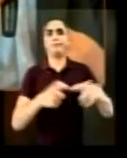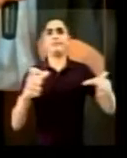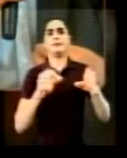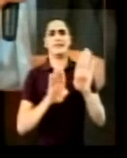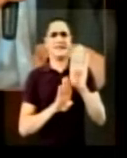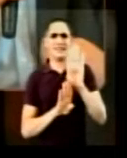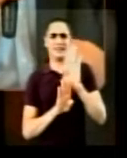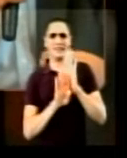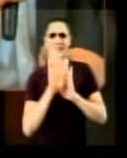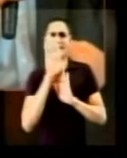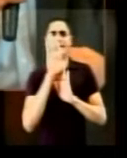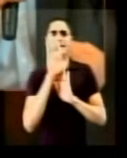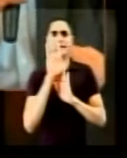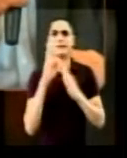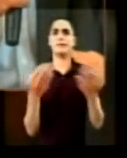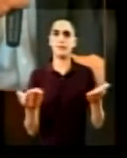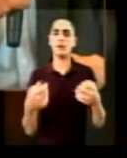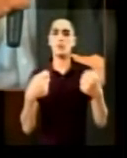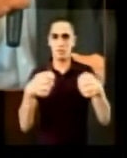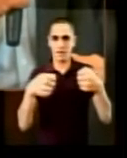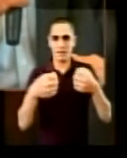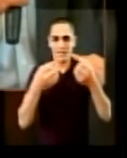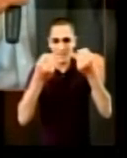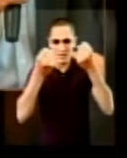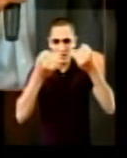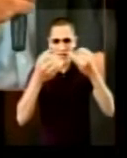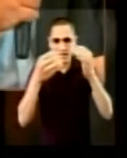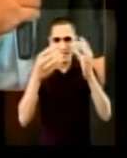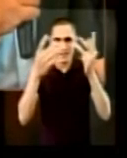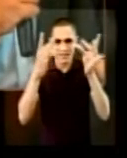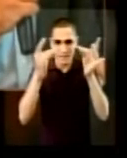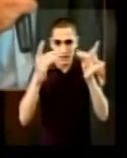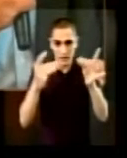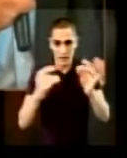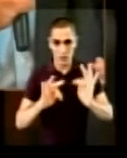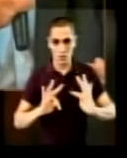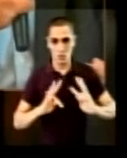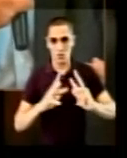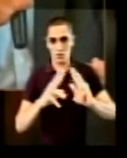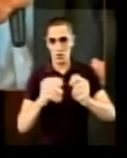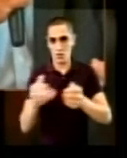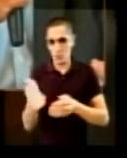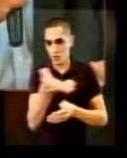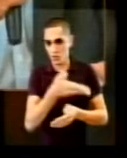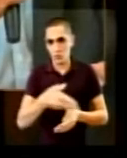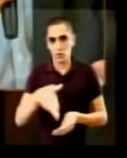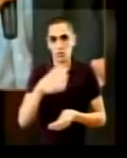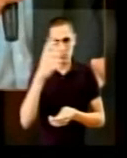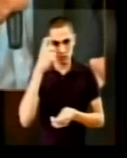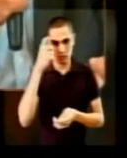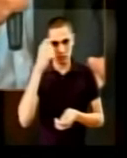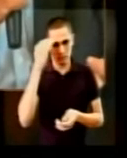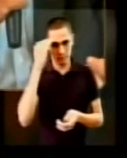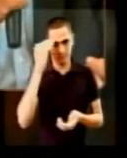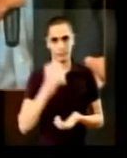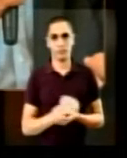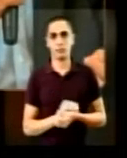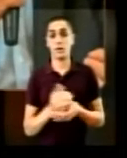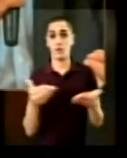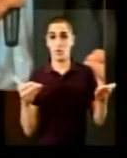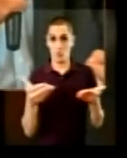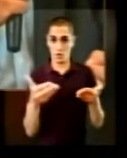explicar detalhes disso aí tudo para vocês. Olha, agora nós vamos mostrar o índice